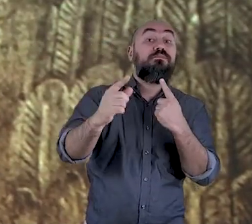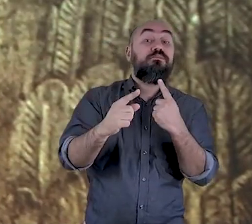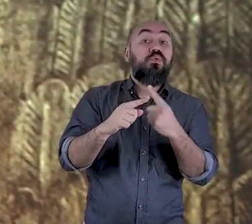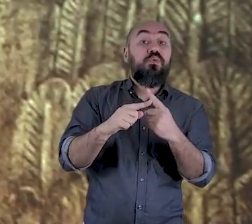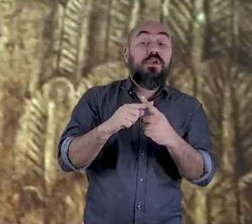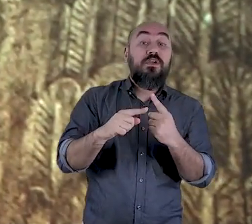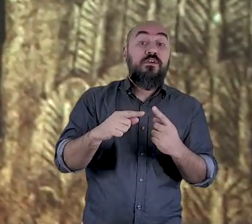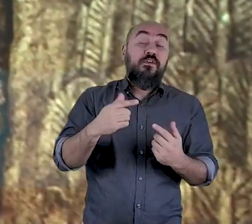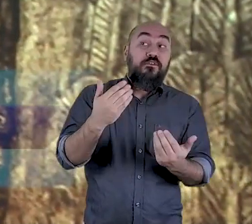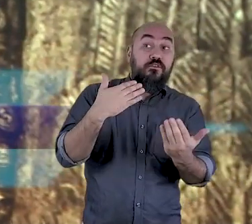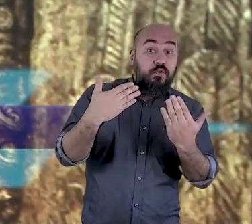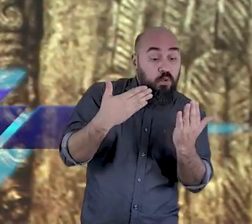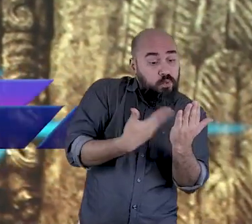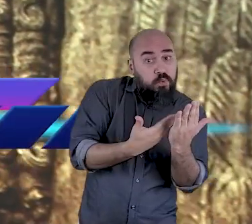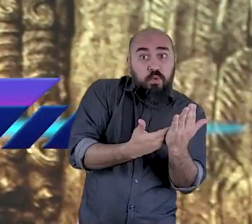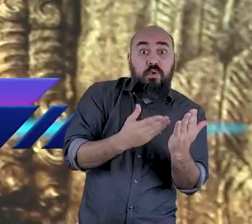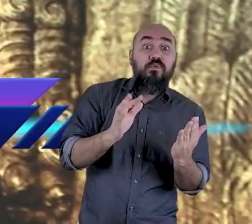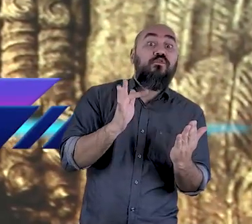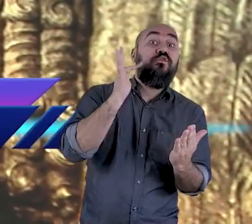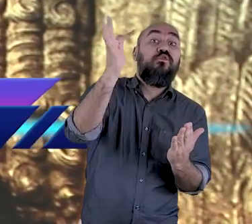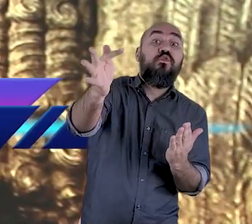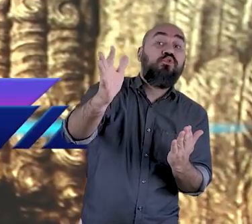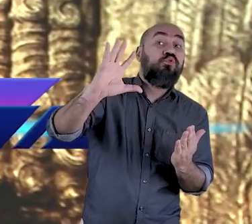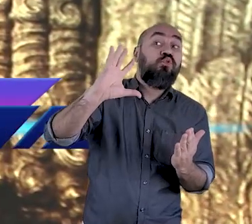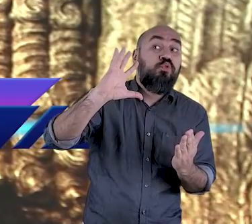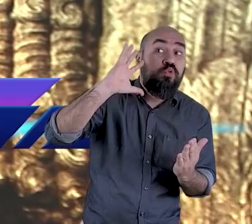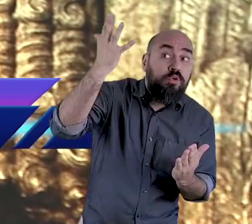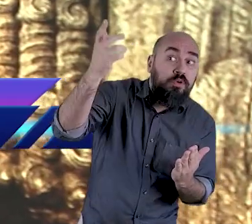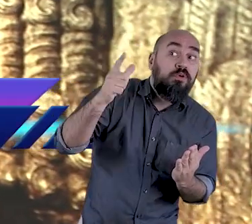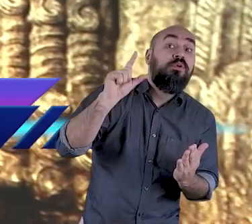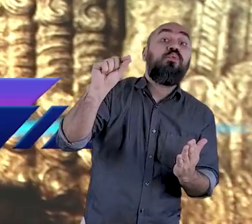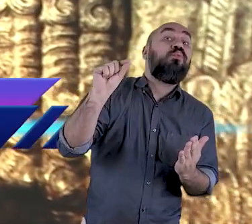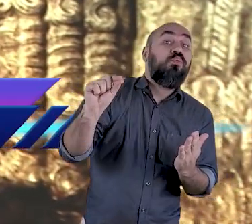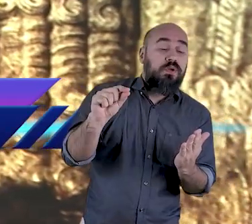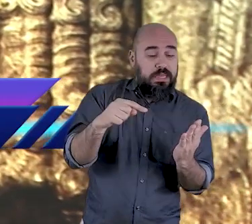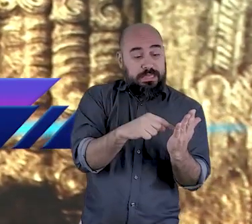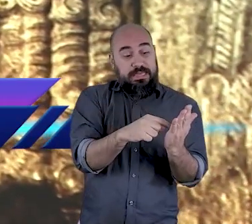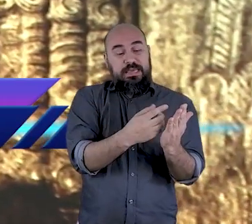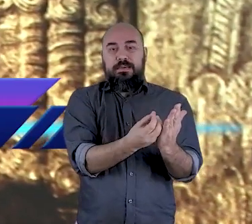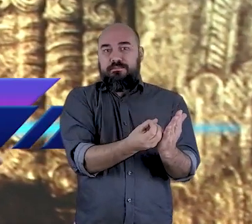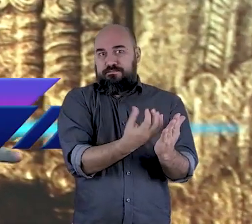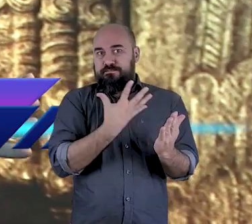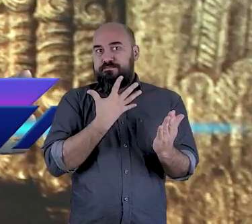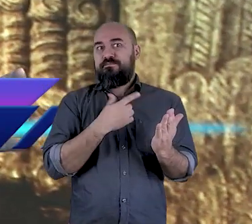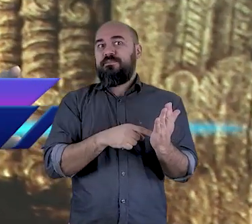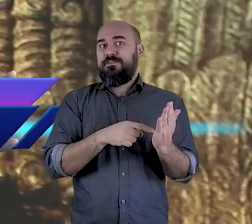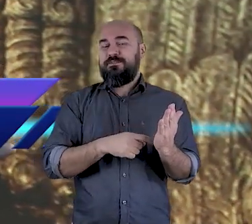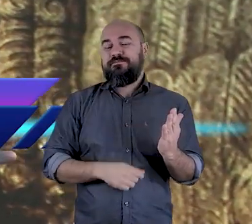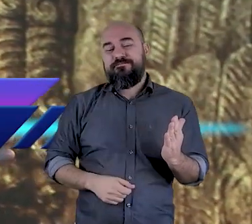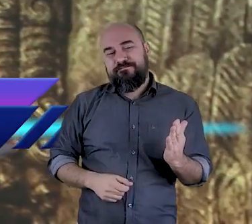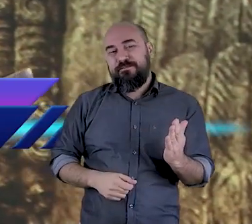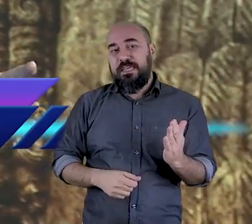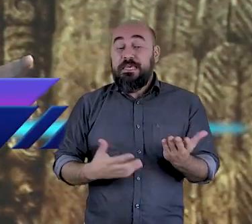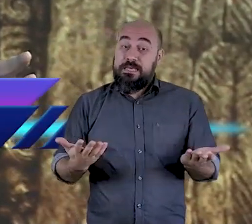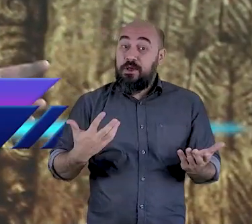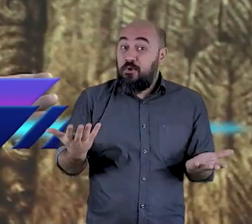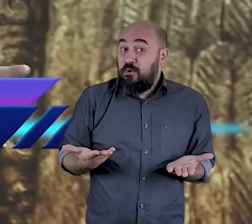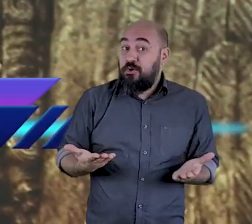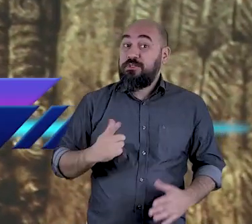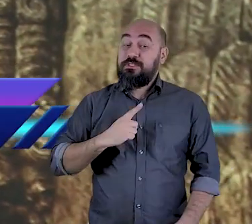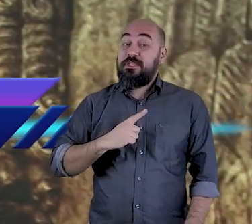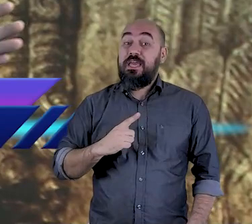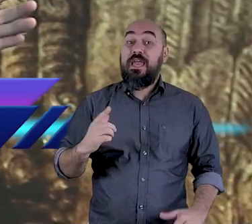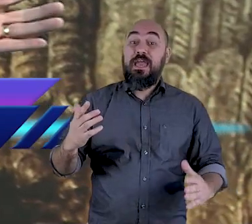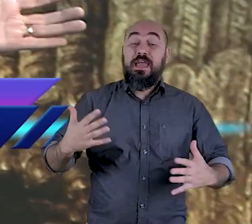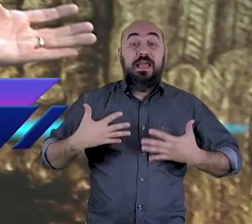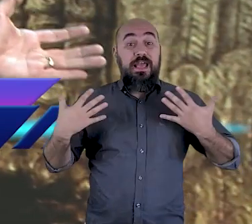porque discutimos a Bíblia e do Futuro porque estudamos as profecias aqui no senado olhando o futuro hoje eu tenho alegria